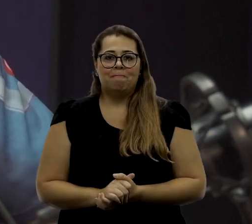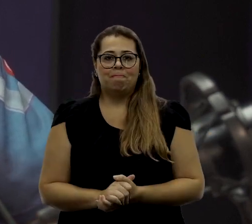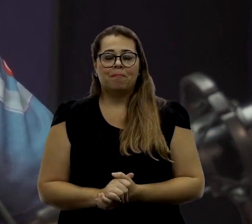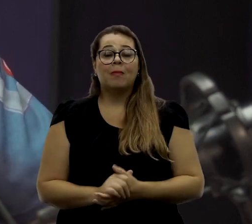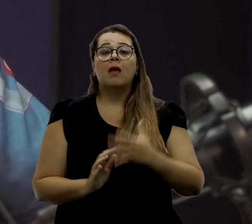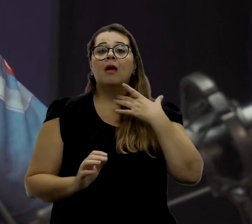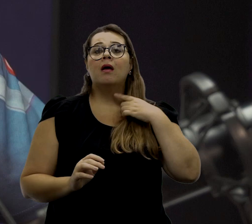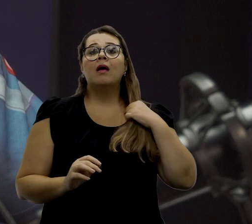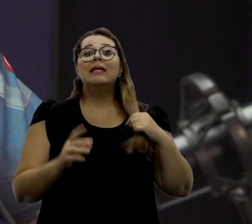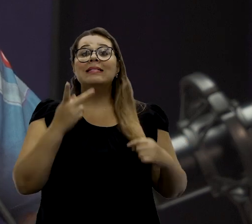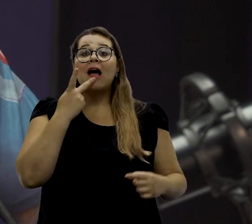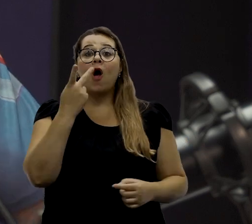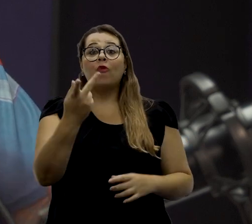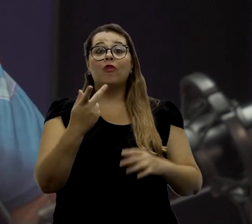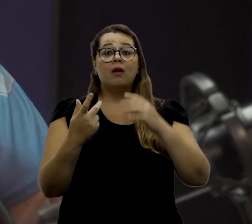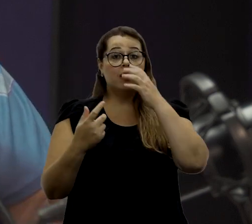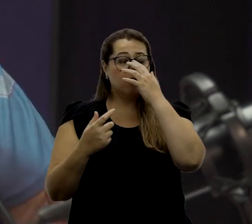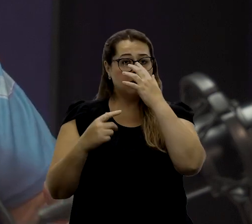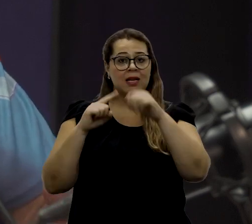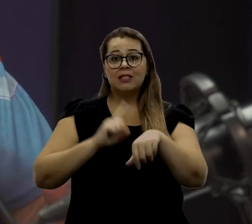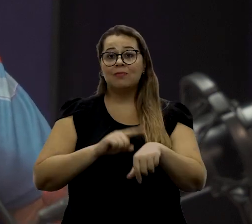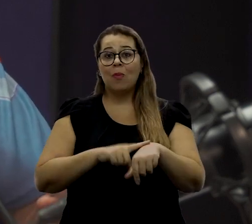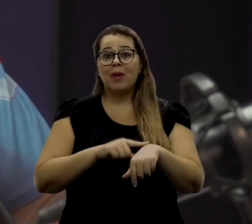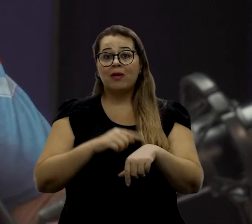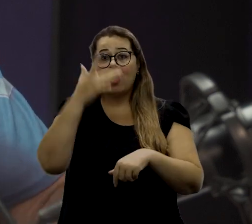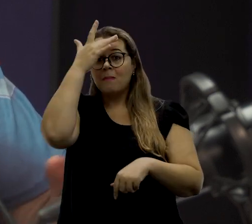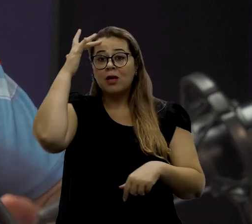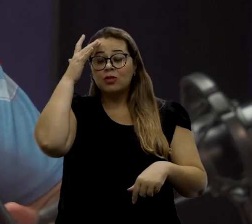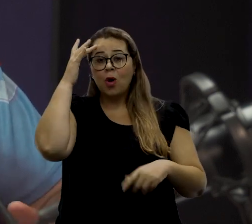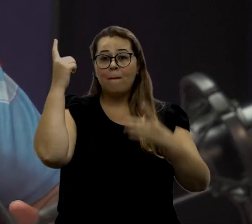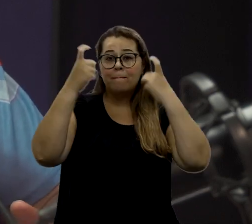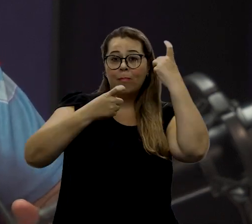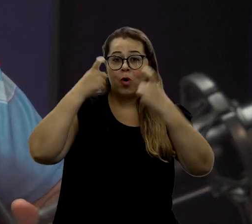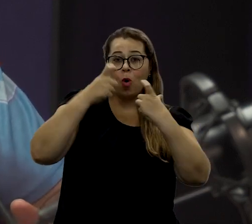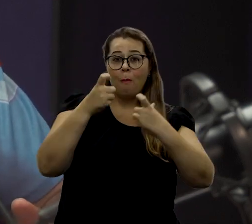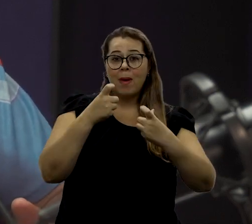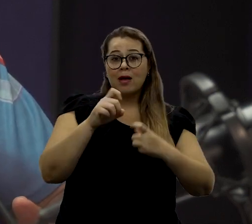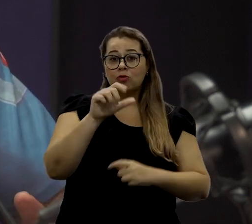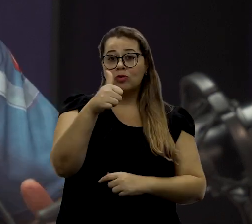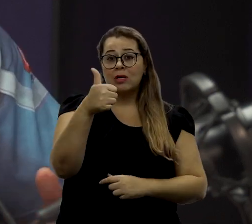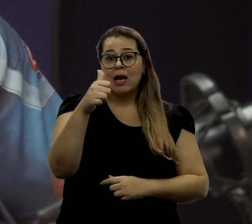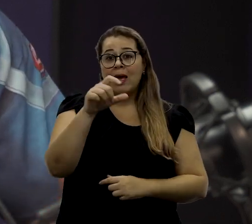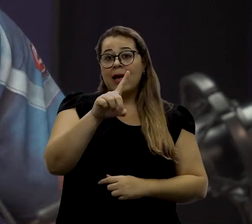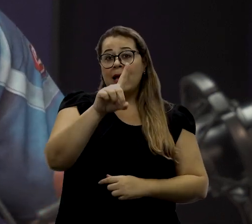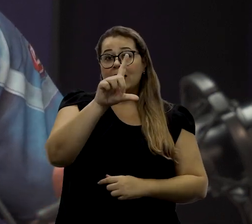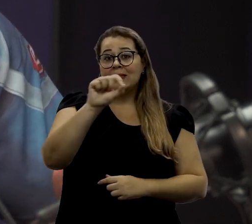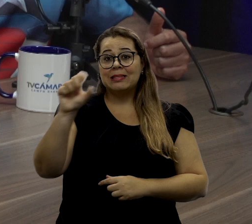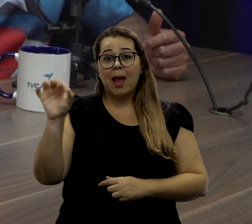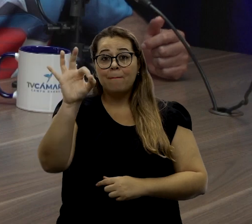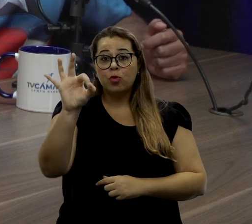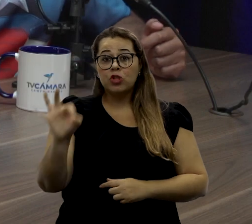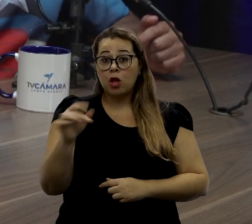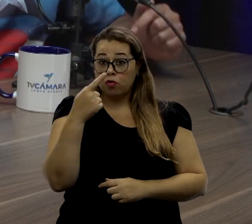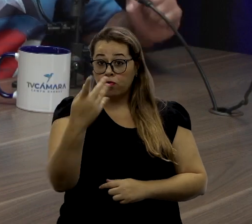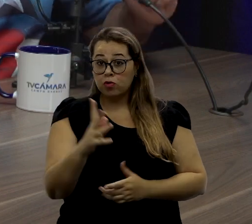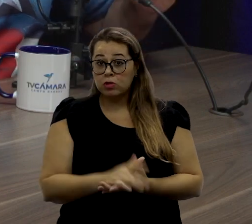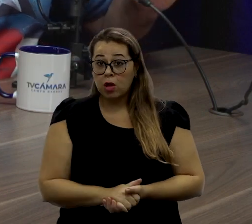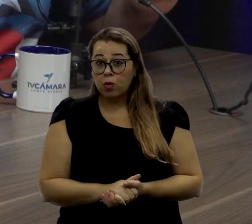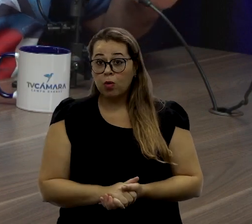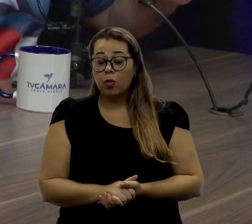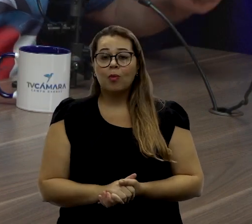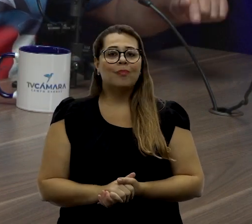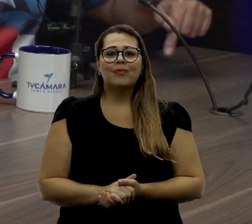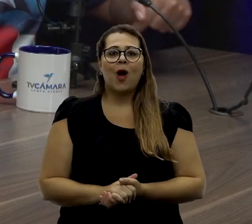bloco estava falando, você acha que as pessoas neste momento são preocupadas 100% com você? Muitas vezes, Marilene, a gente fica